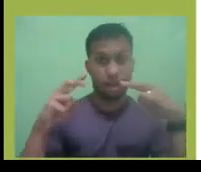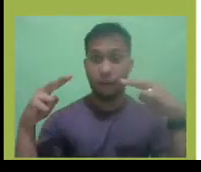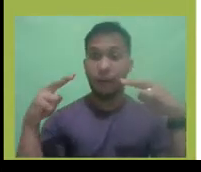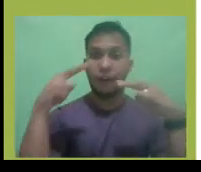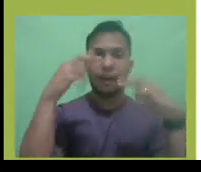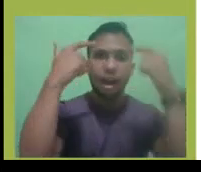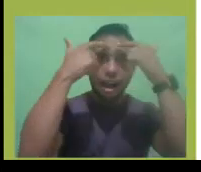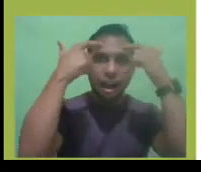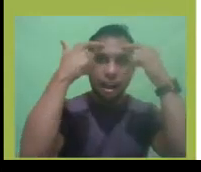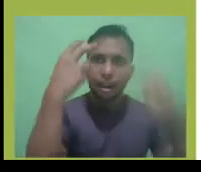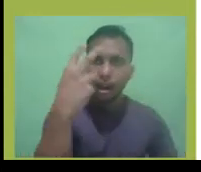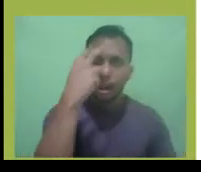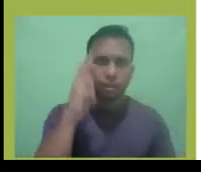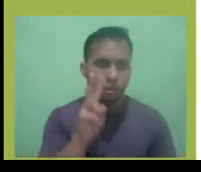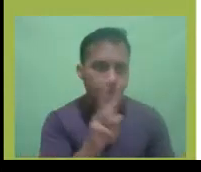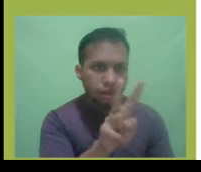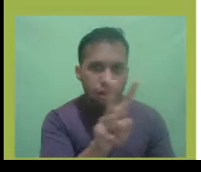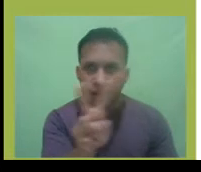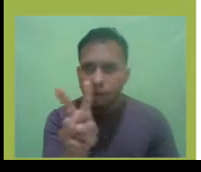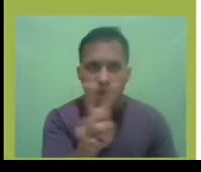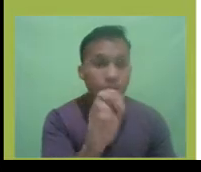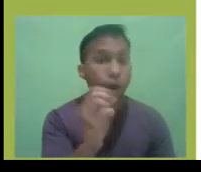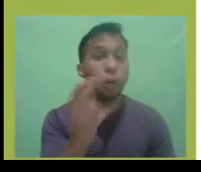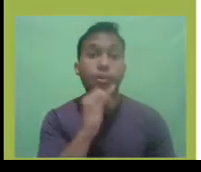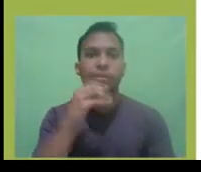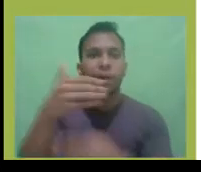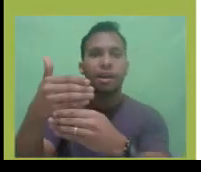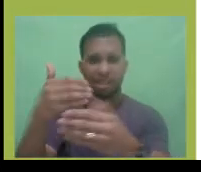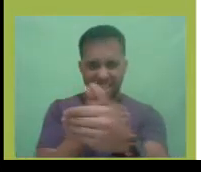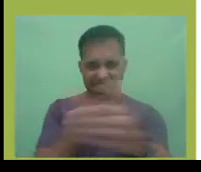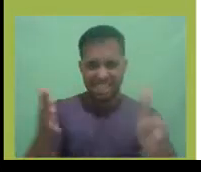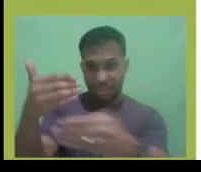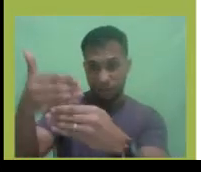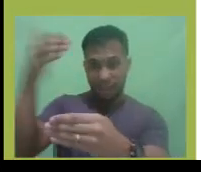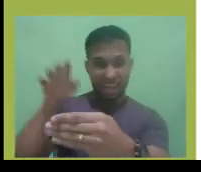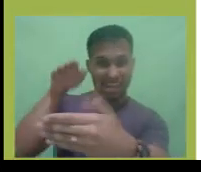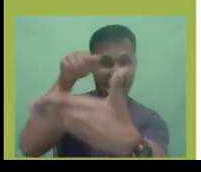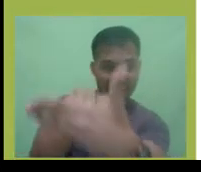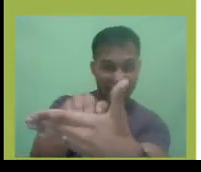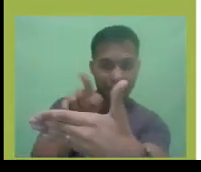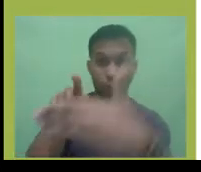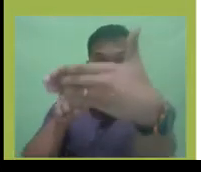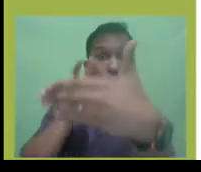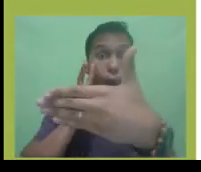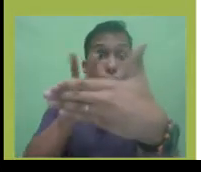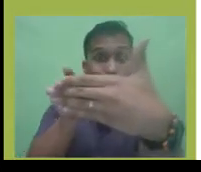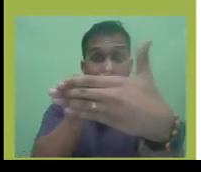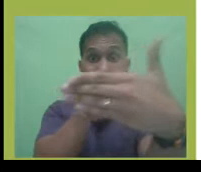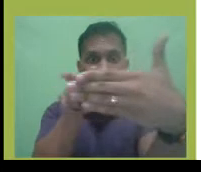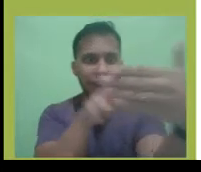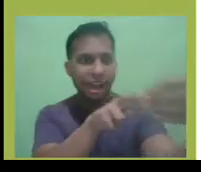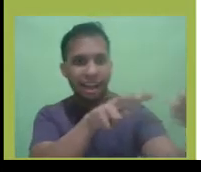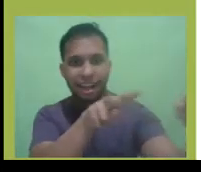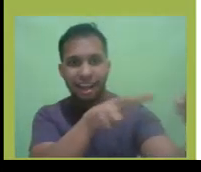ou olhe para a parede lá no fundo da sala. As pessoas vão achar que você está olhando para elas. Mas lembre-se, não